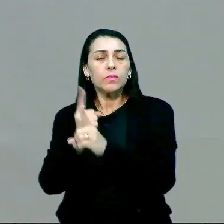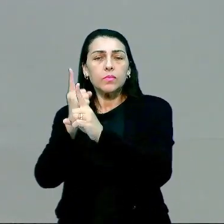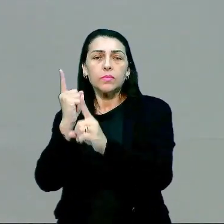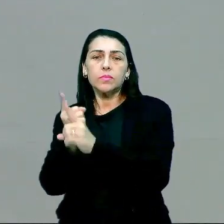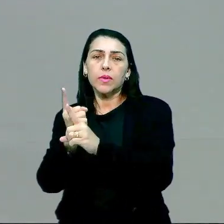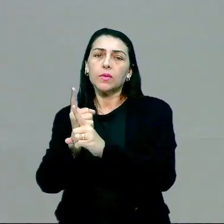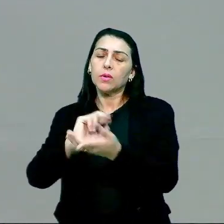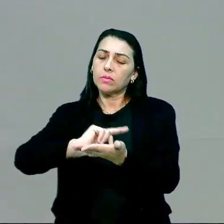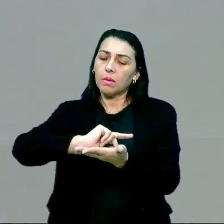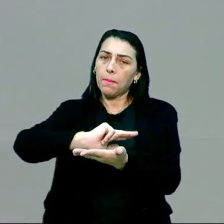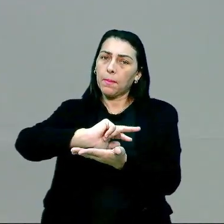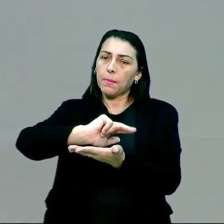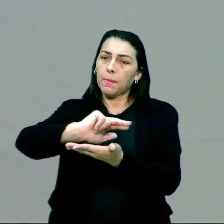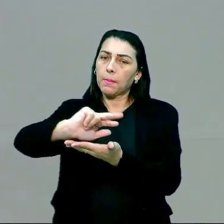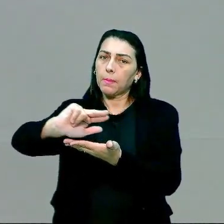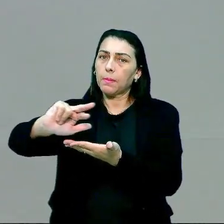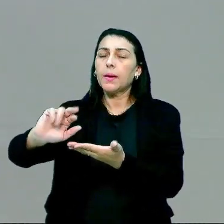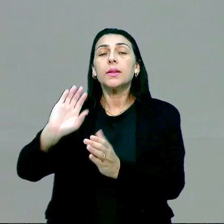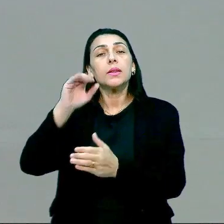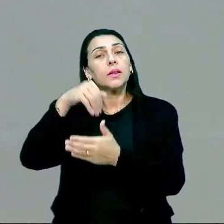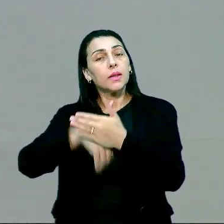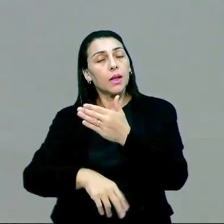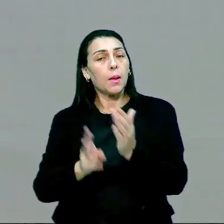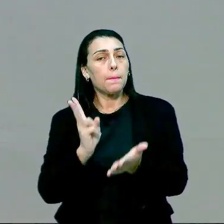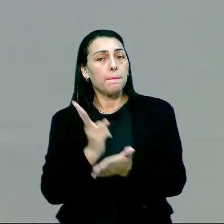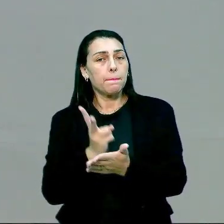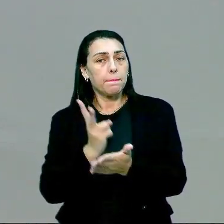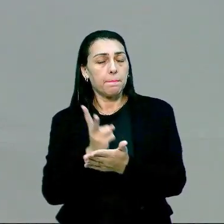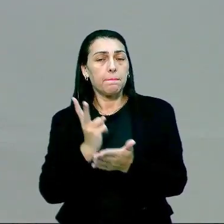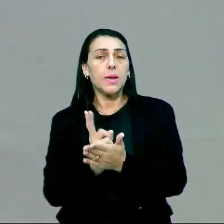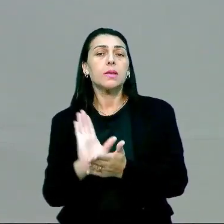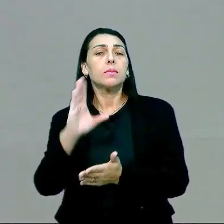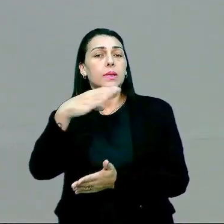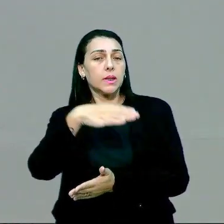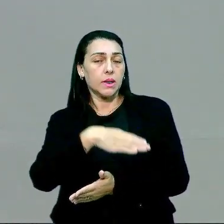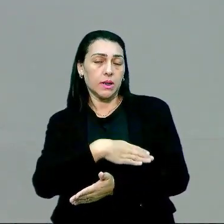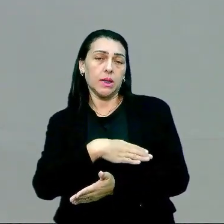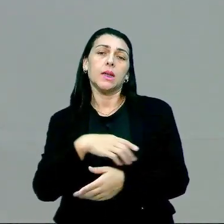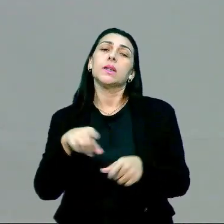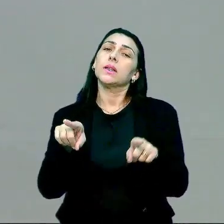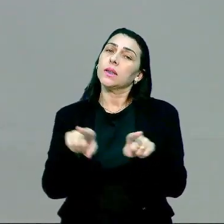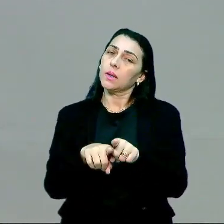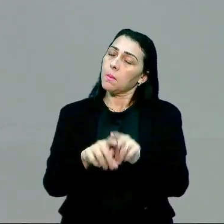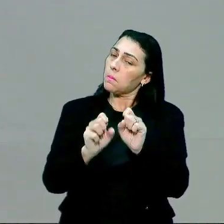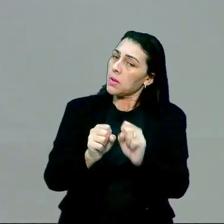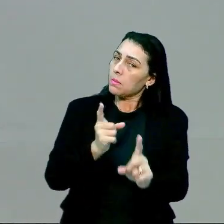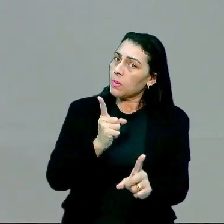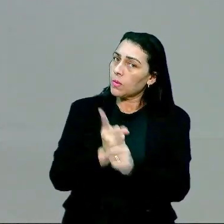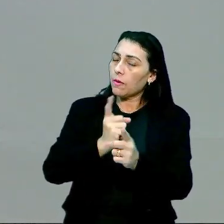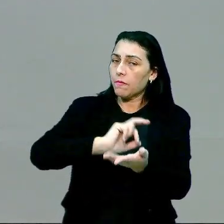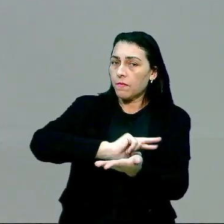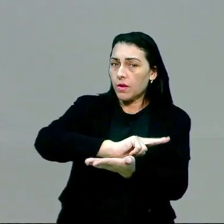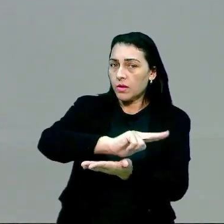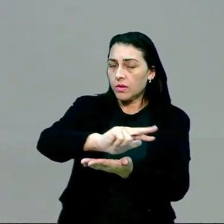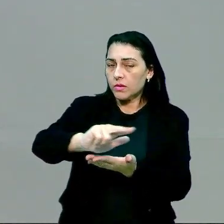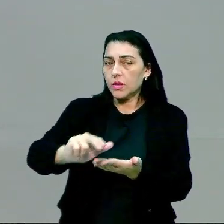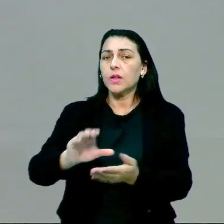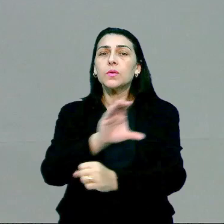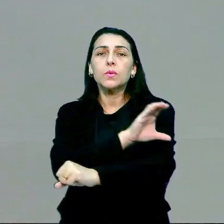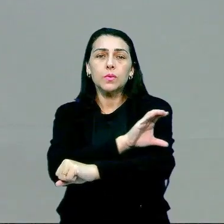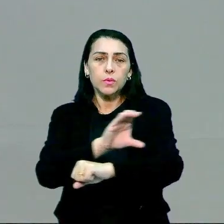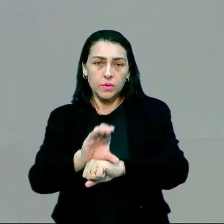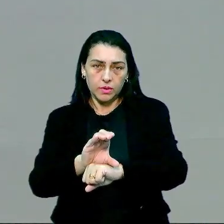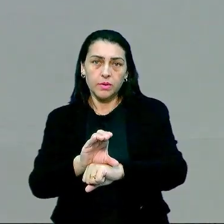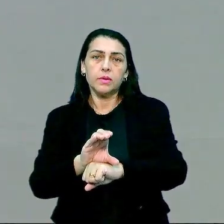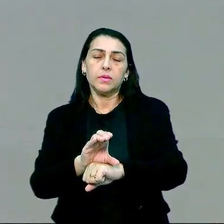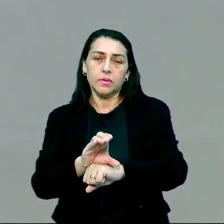as suas variações. Dentro de uma mesma cidade, nós também podemos encontrar variações